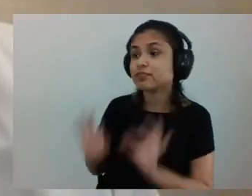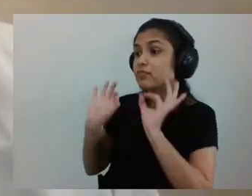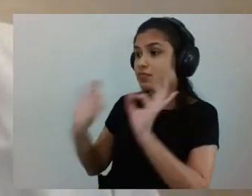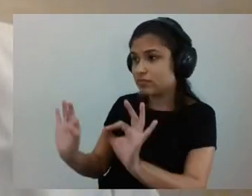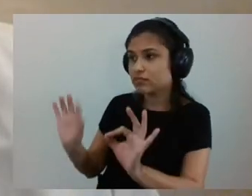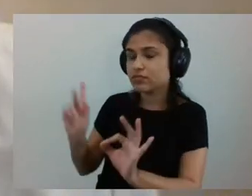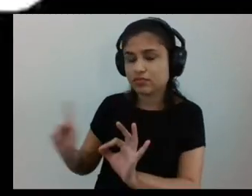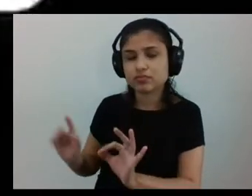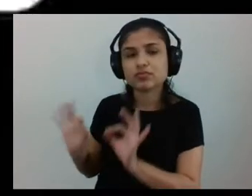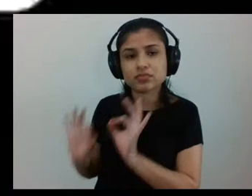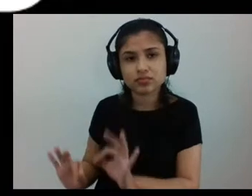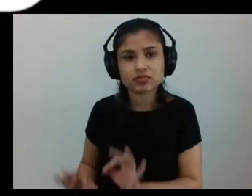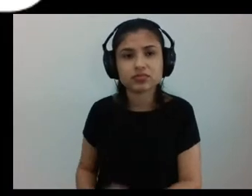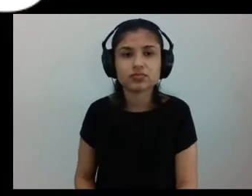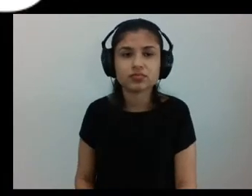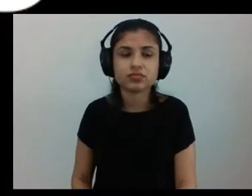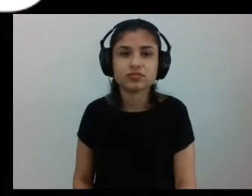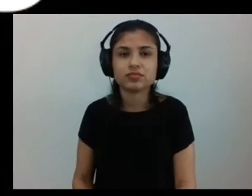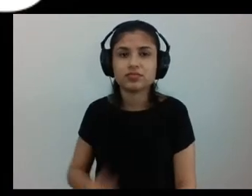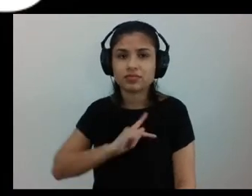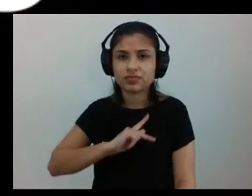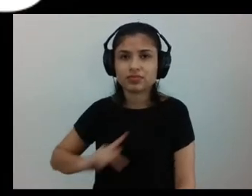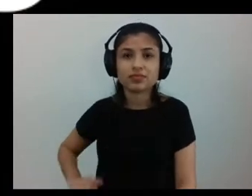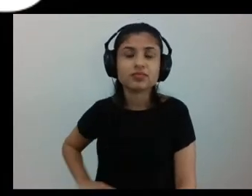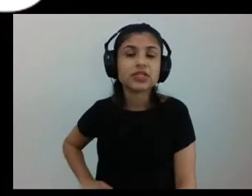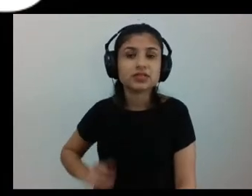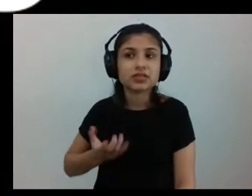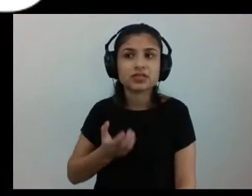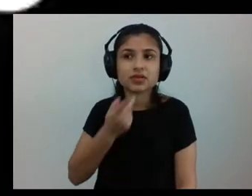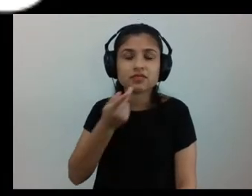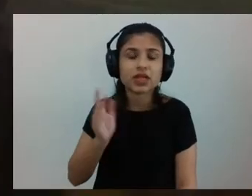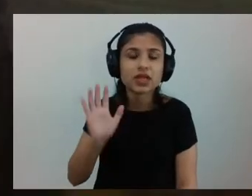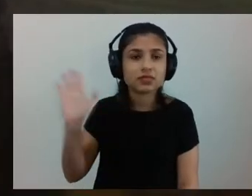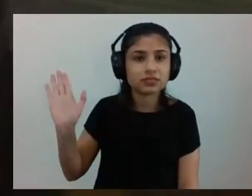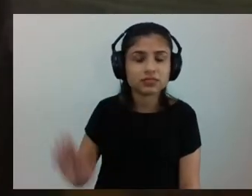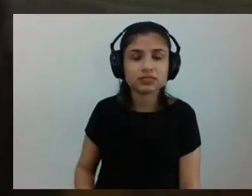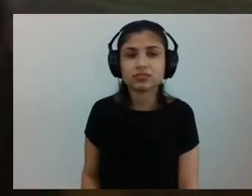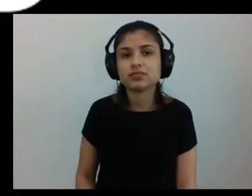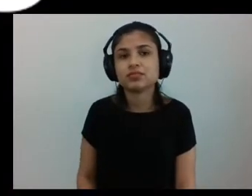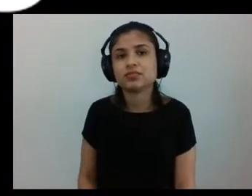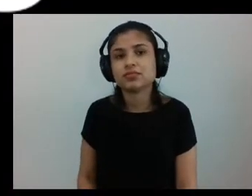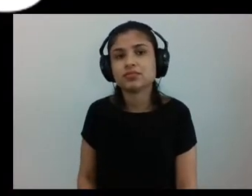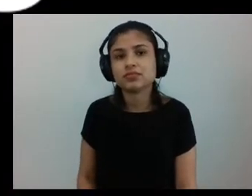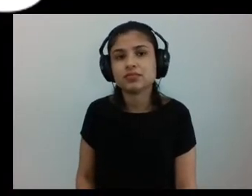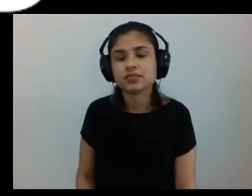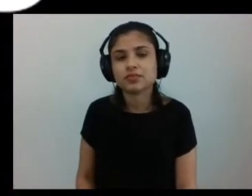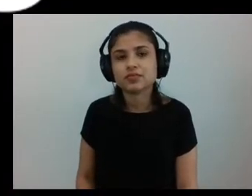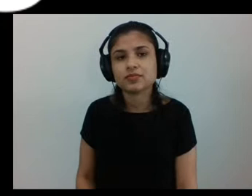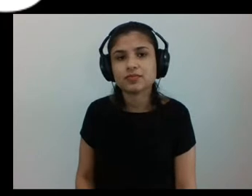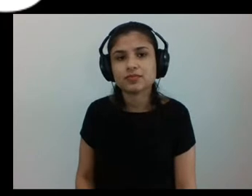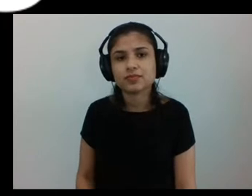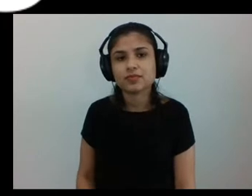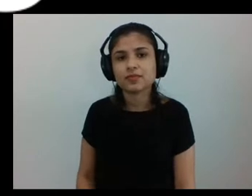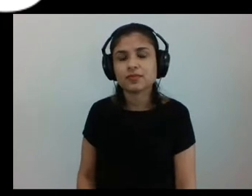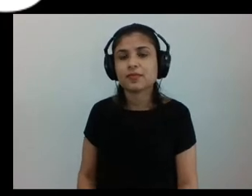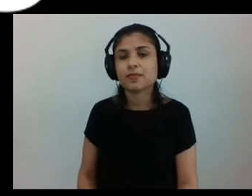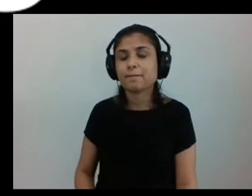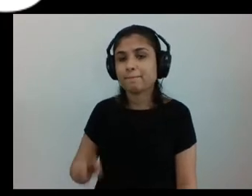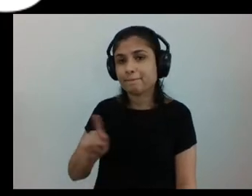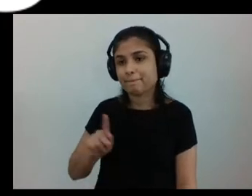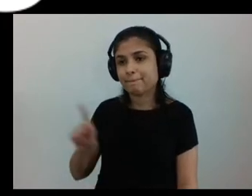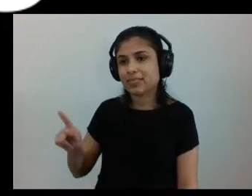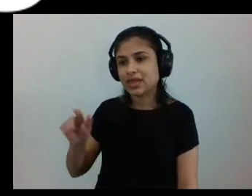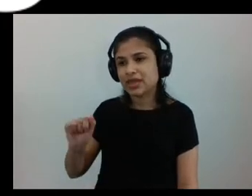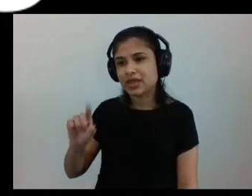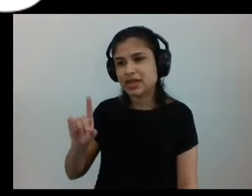Perdão, presidência pede a palavra. Pode falar. Quer dizer, a fala do professor Adilson deveria ter